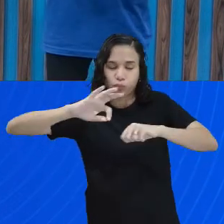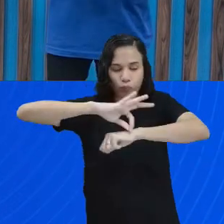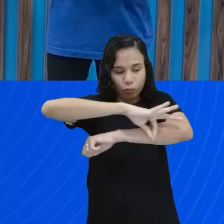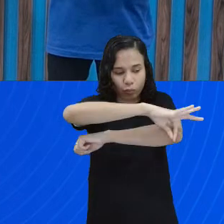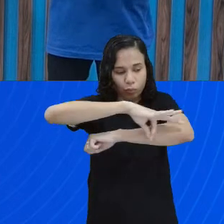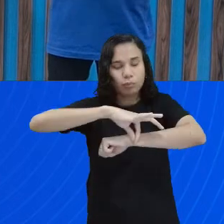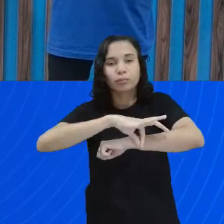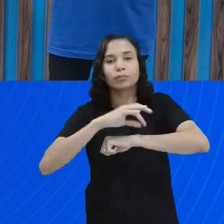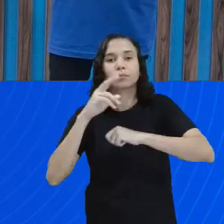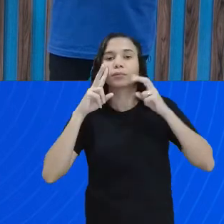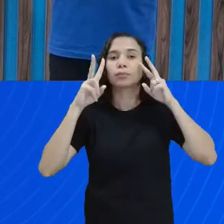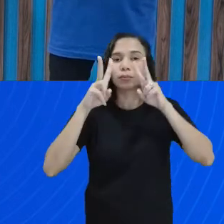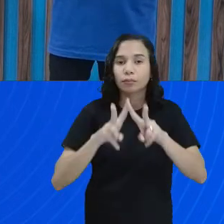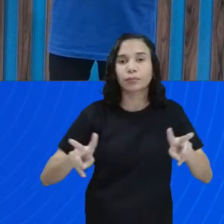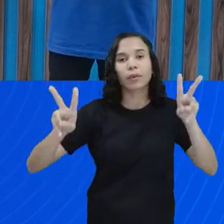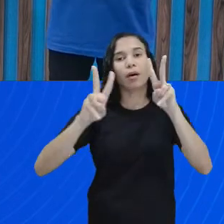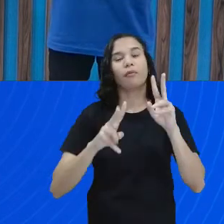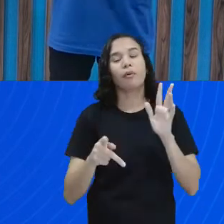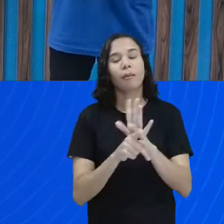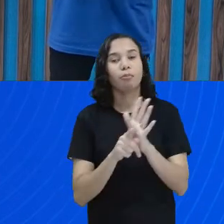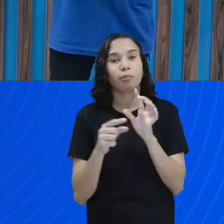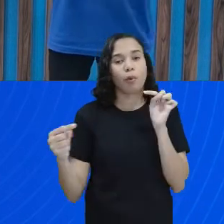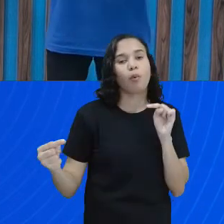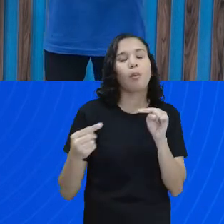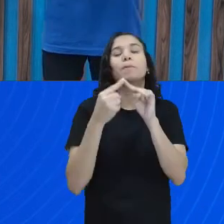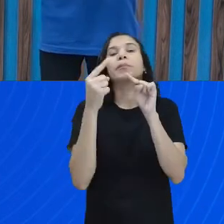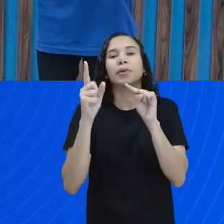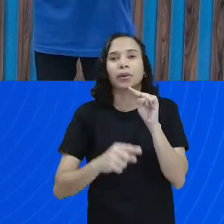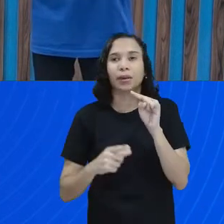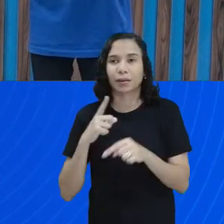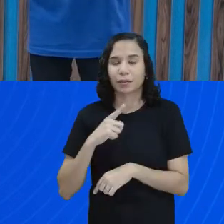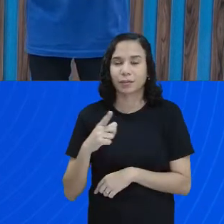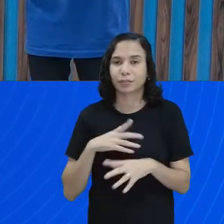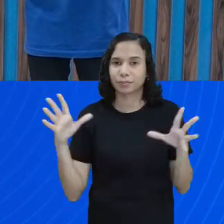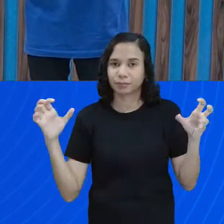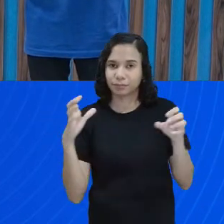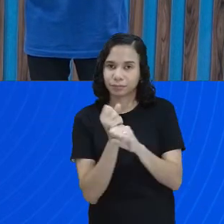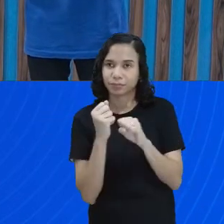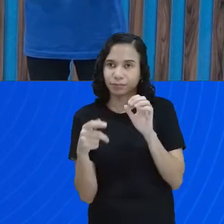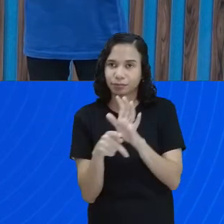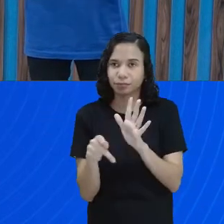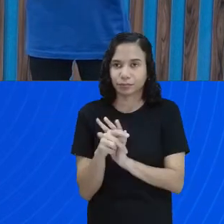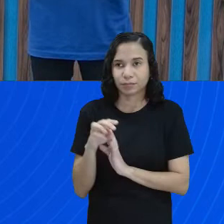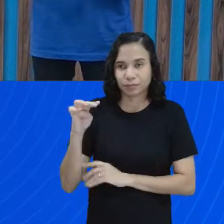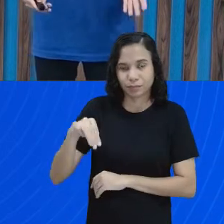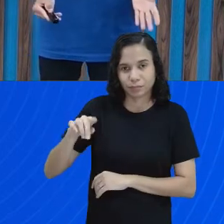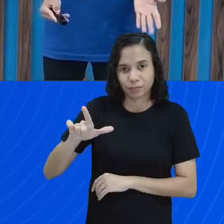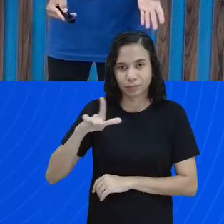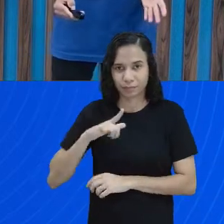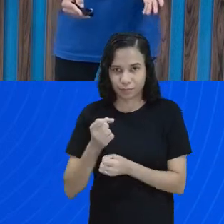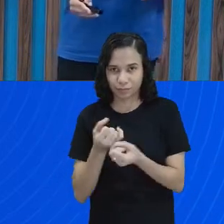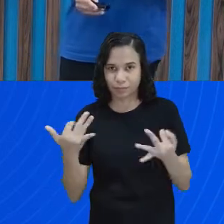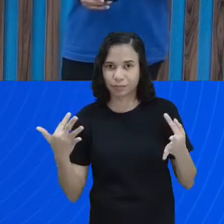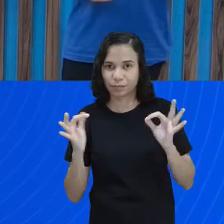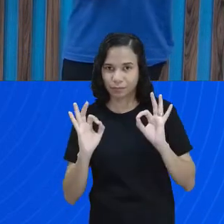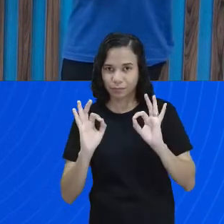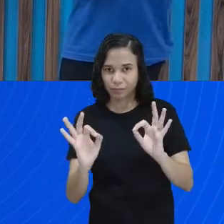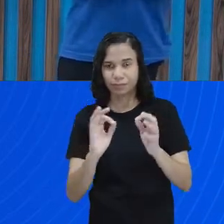a embalagem em centímetro, aí você já pode dizer que vai estar o cálculo lá em milímetro quando for o volume específico, tá